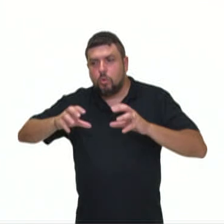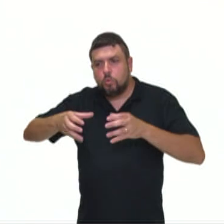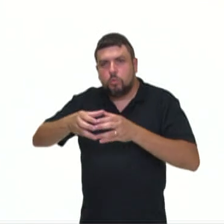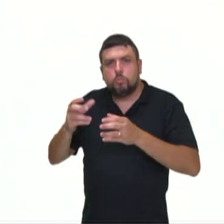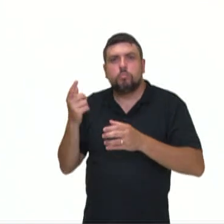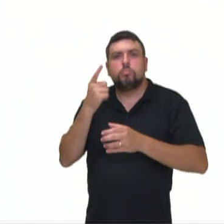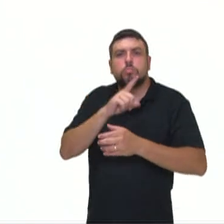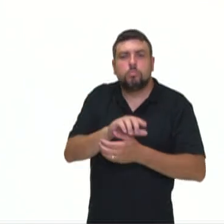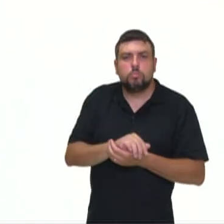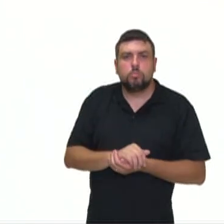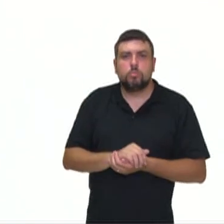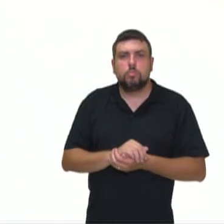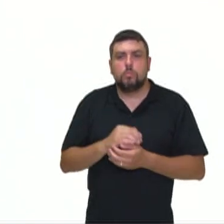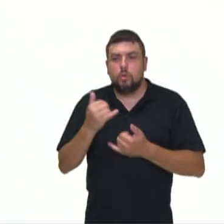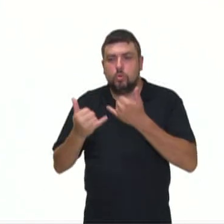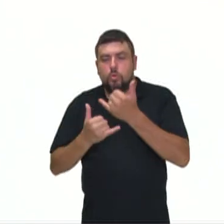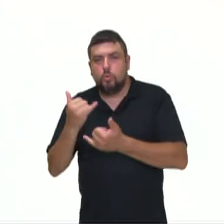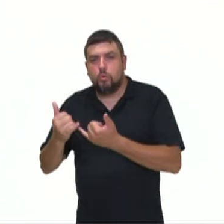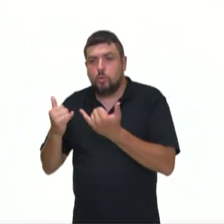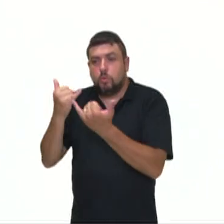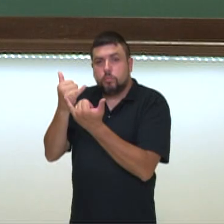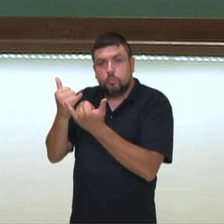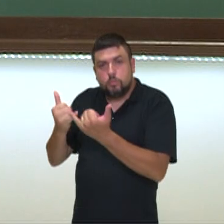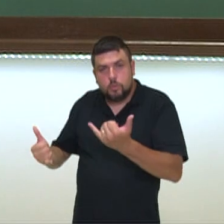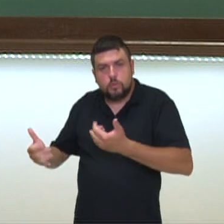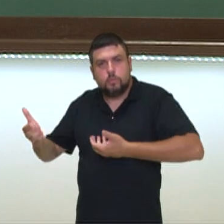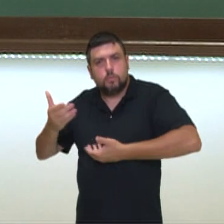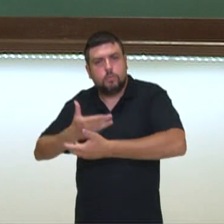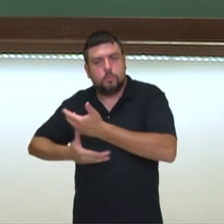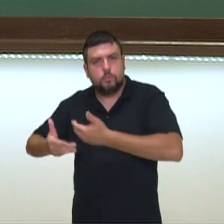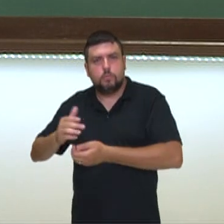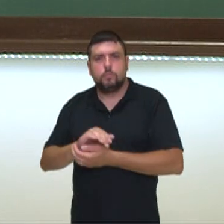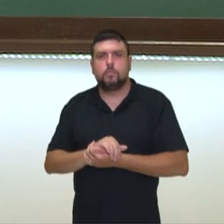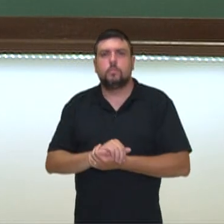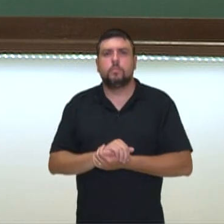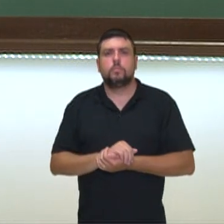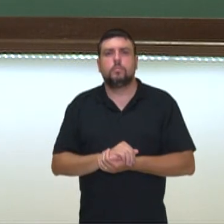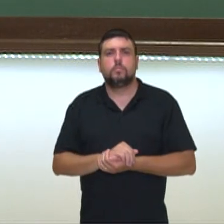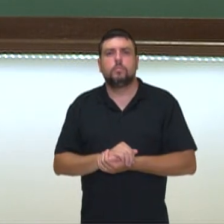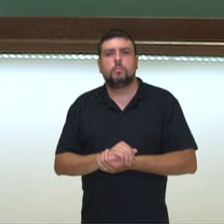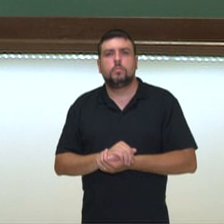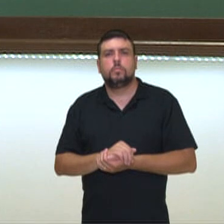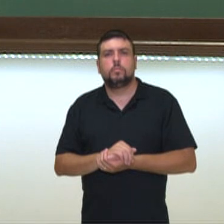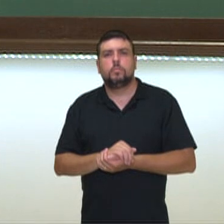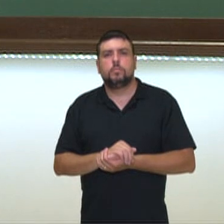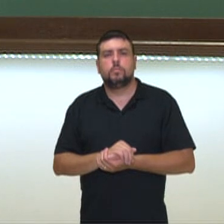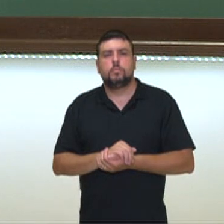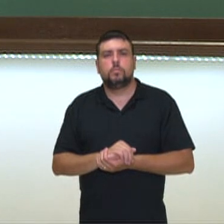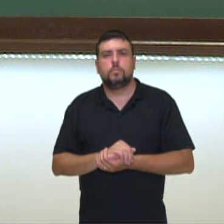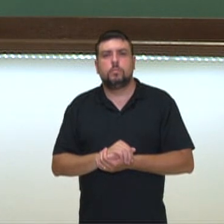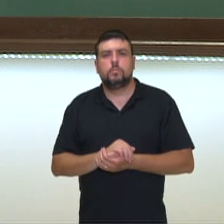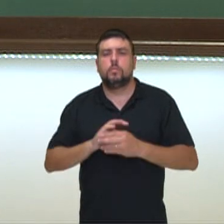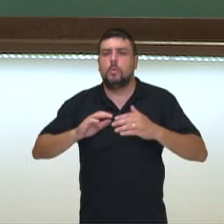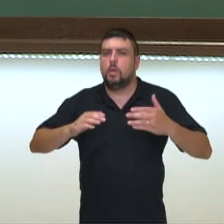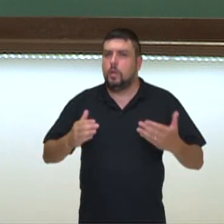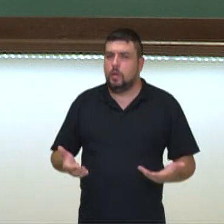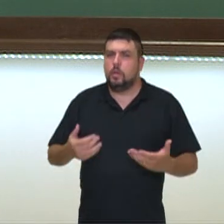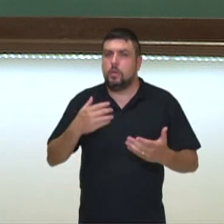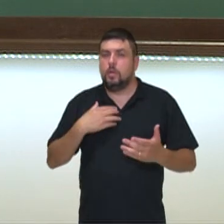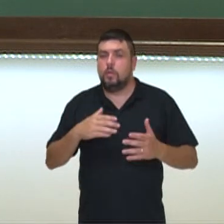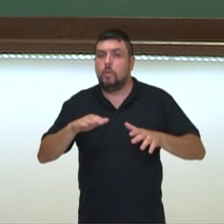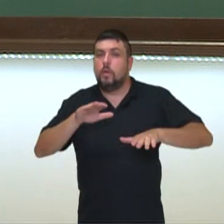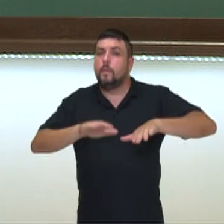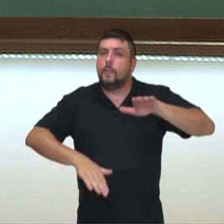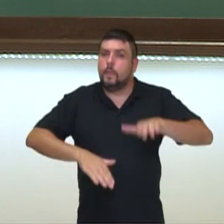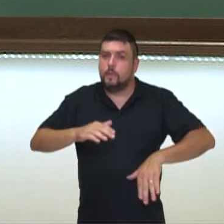inversão, jogos semi-cooperativos. Como a prof acabou de falar, é exatamente isso, conforme o seu grau